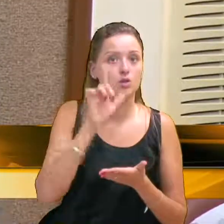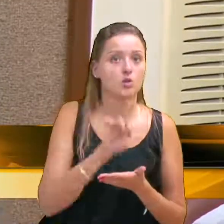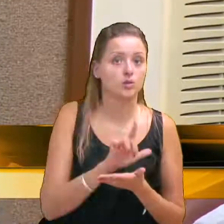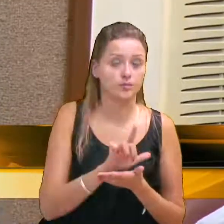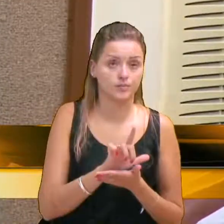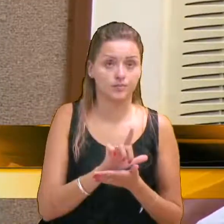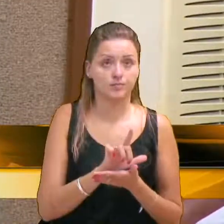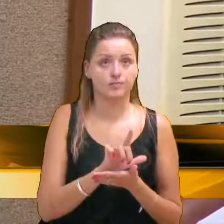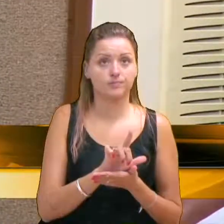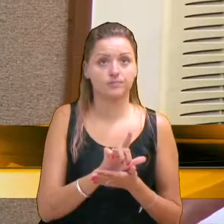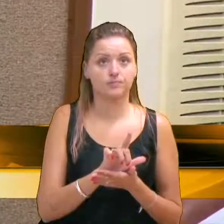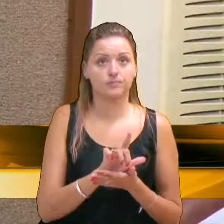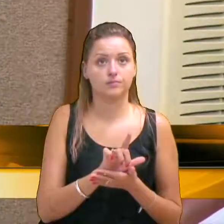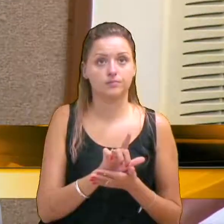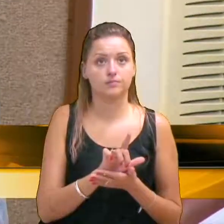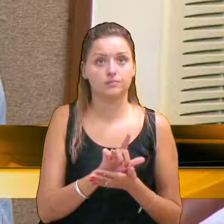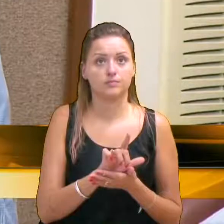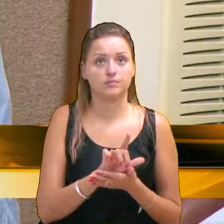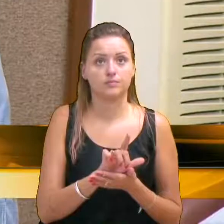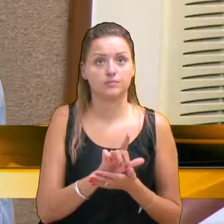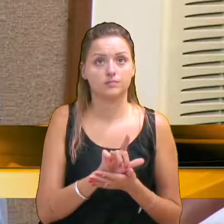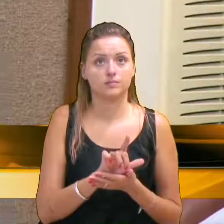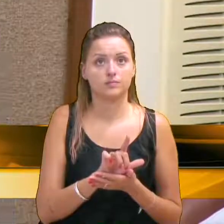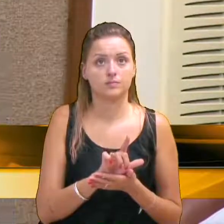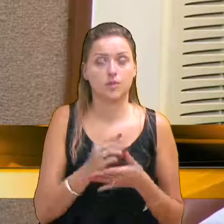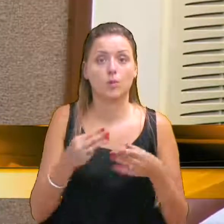retorno no Ministério